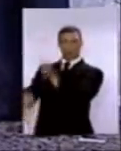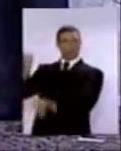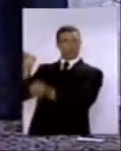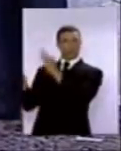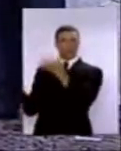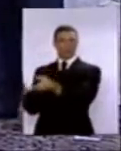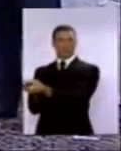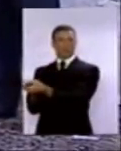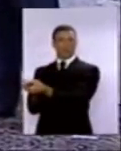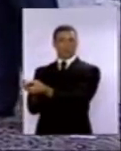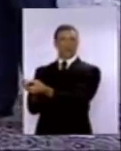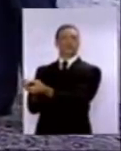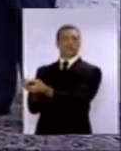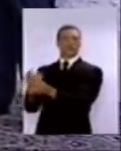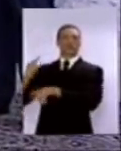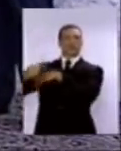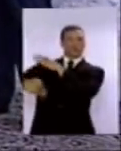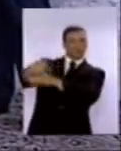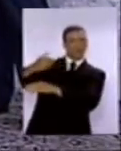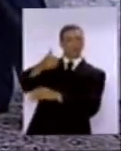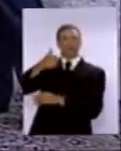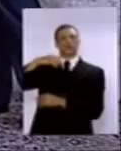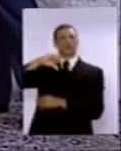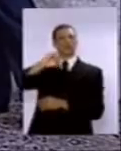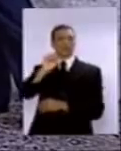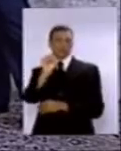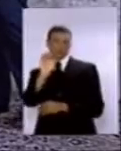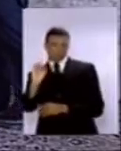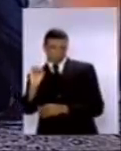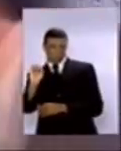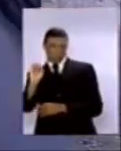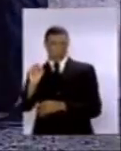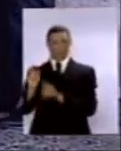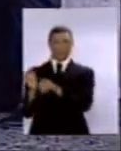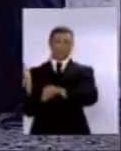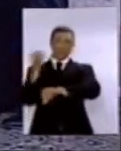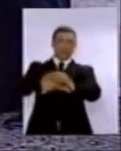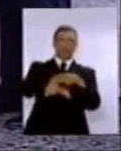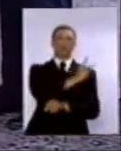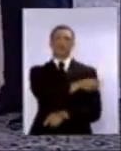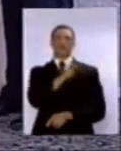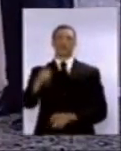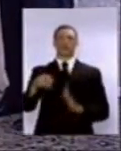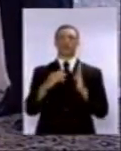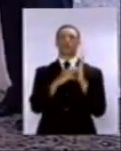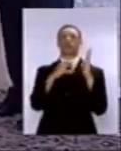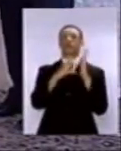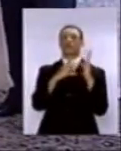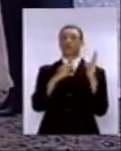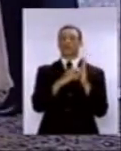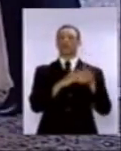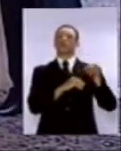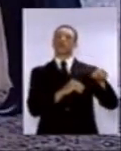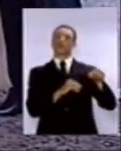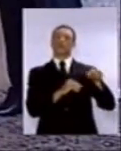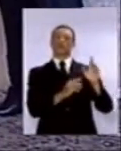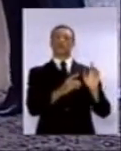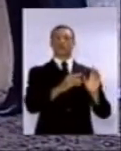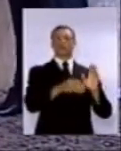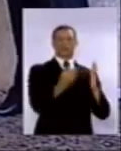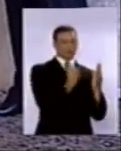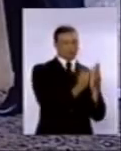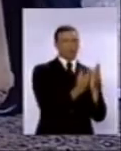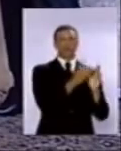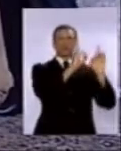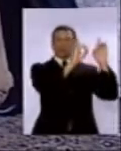em 1980 ingressou na carreira acadêmica como professor concursado de introdução ao estudo do direito